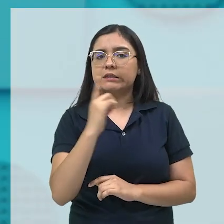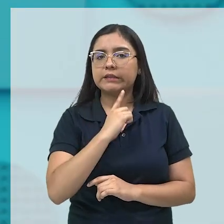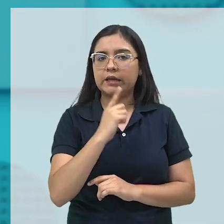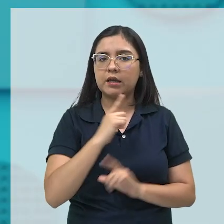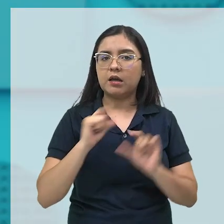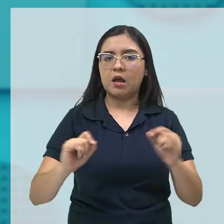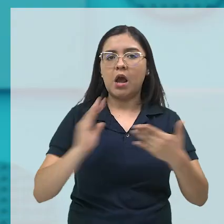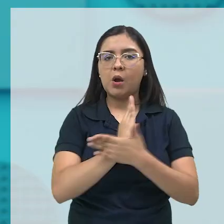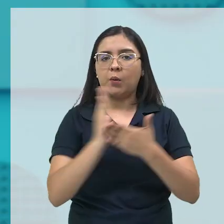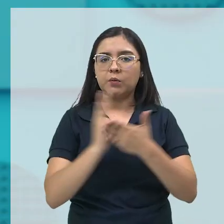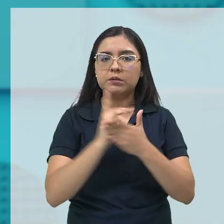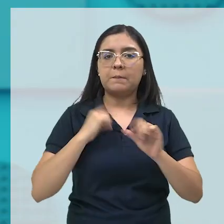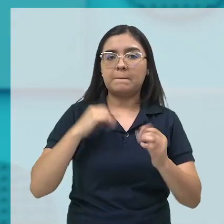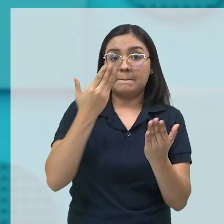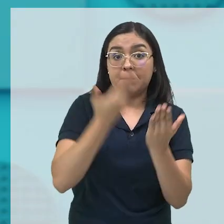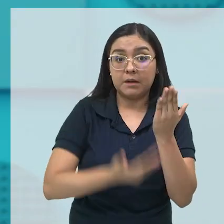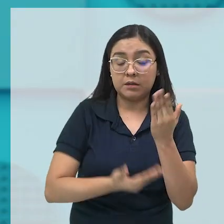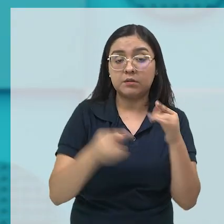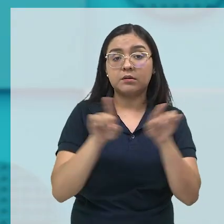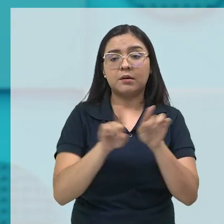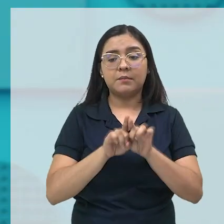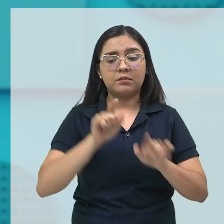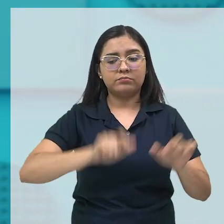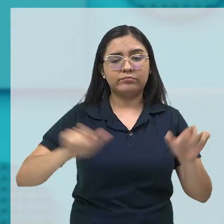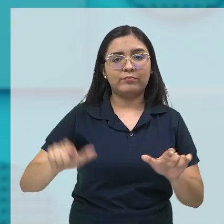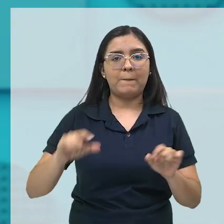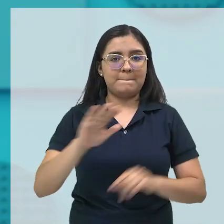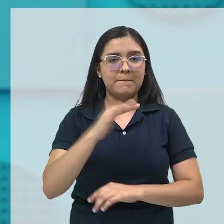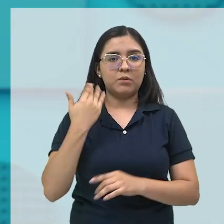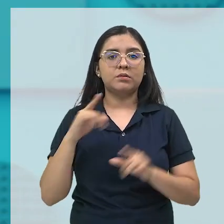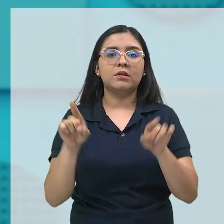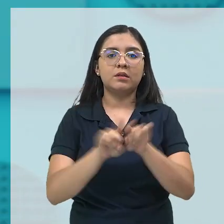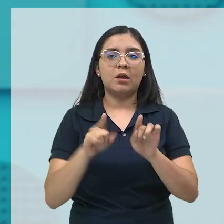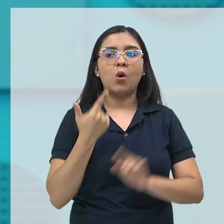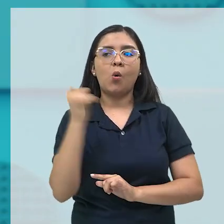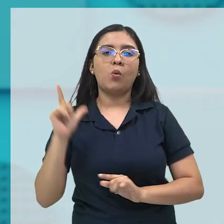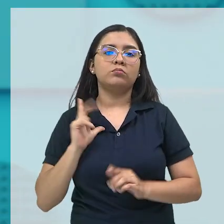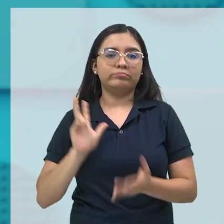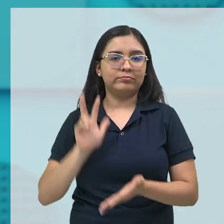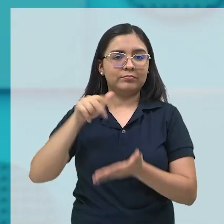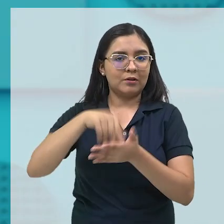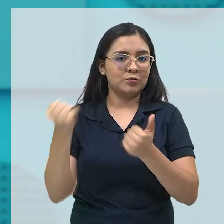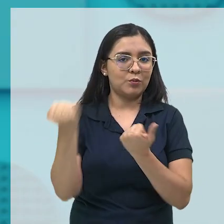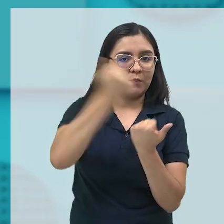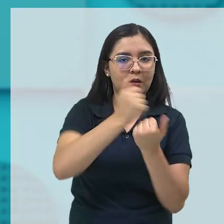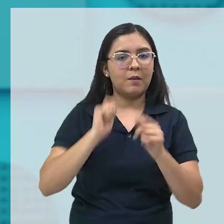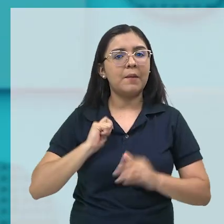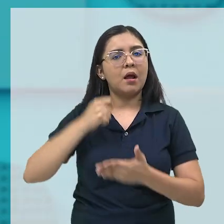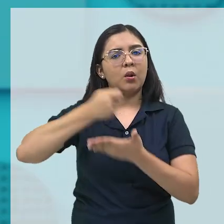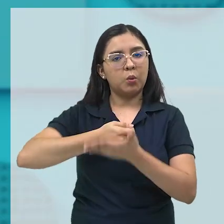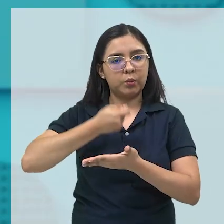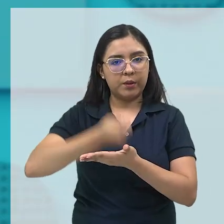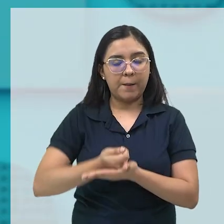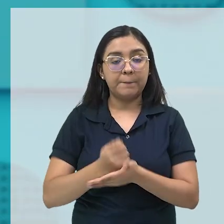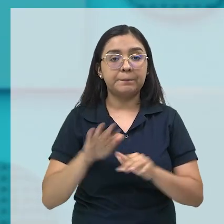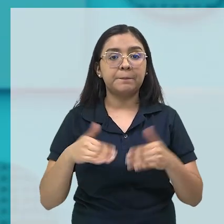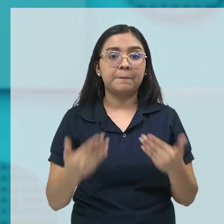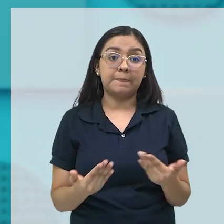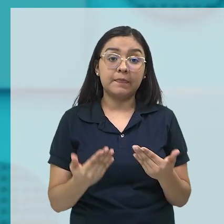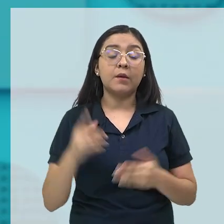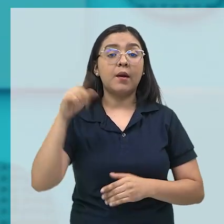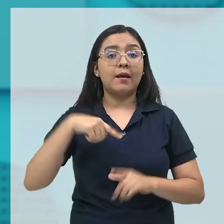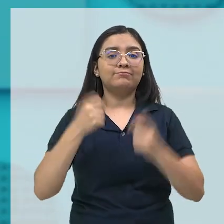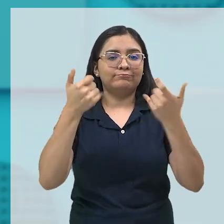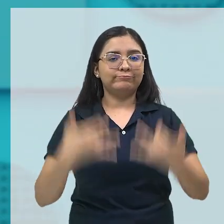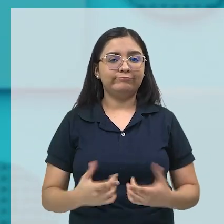houvesse alguns que fossem perdidos, alguns companheiros que ficassem no meio do caminho, surgiriam outros que viriam para lutar por essas questões. Então, queridos,